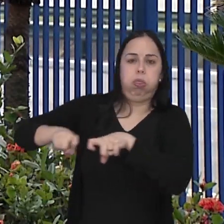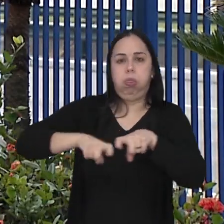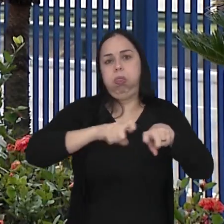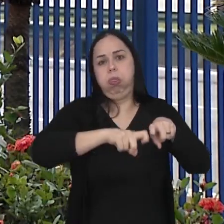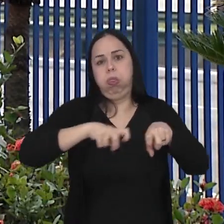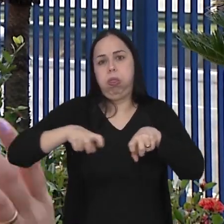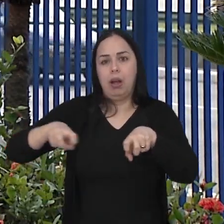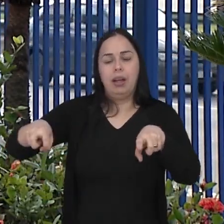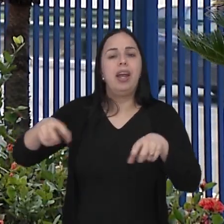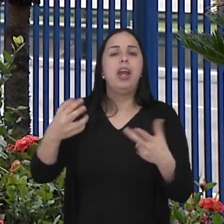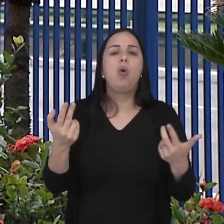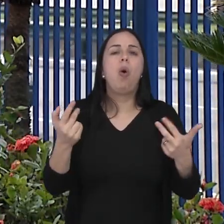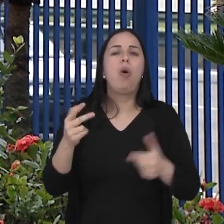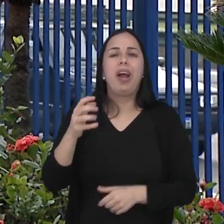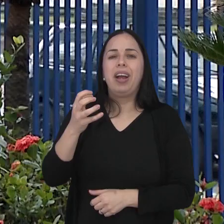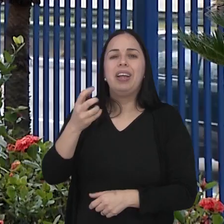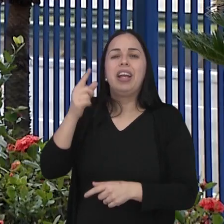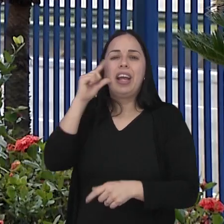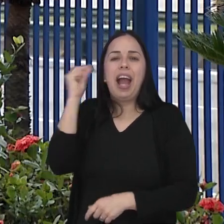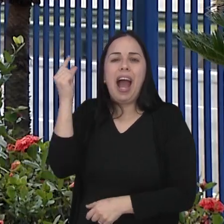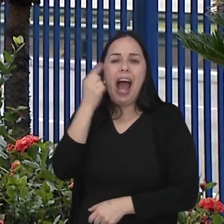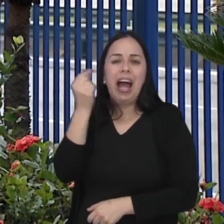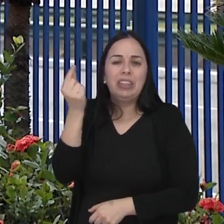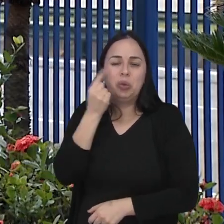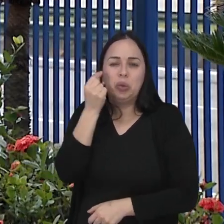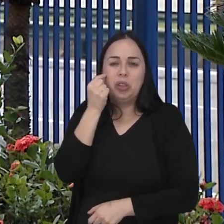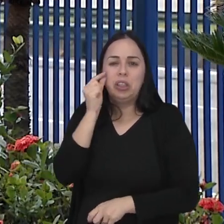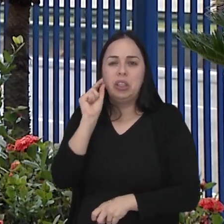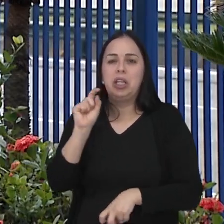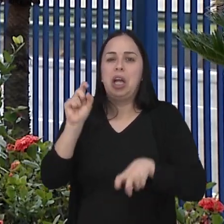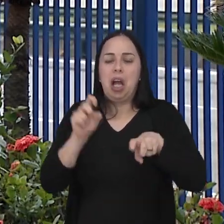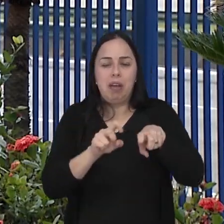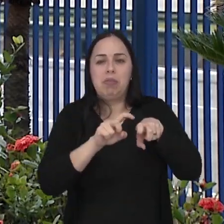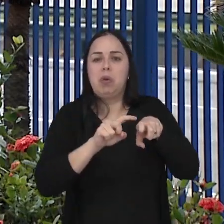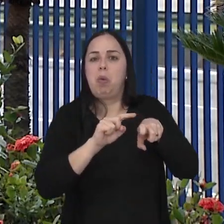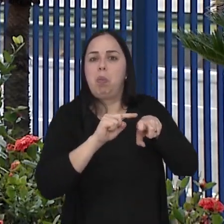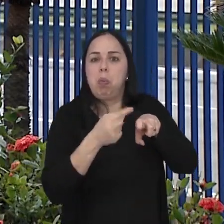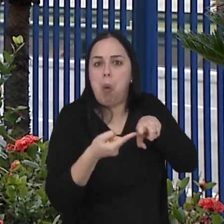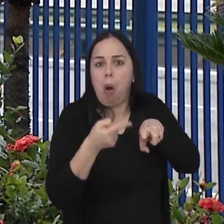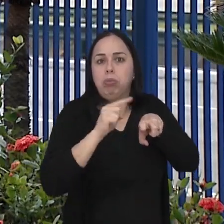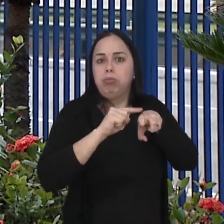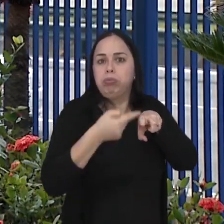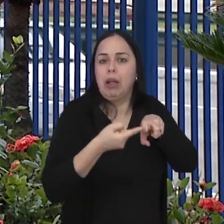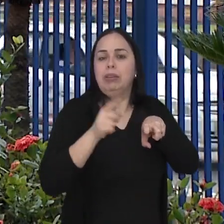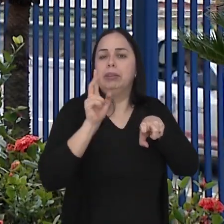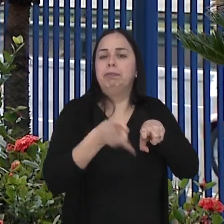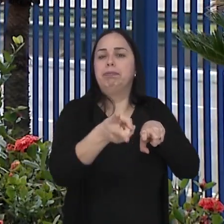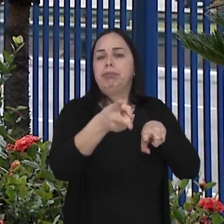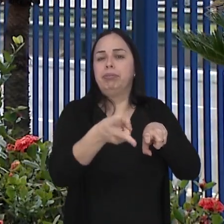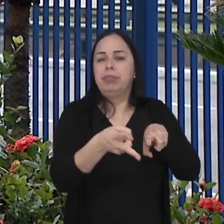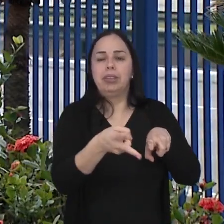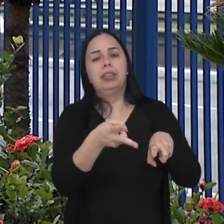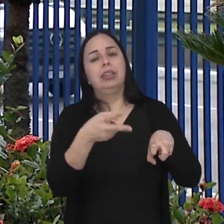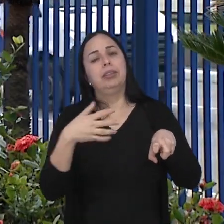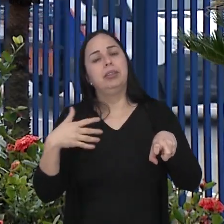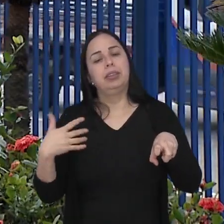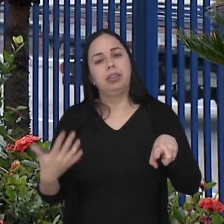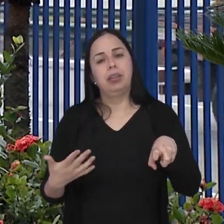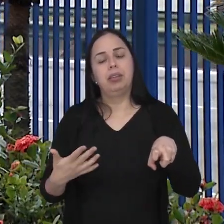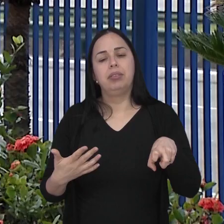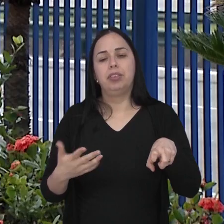né, principalmente igual se a gente falar de gato, né, que o ciclo da gata é muito curto, então as gatas vivem ali no cio, né,